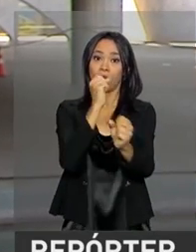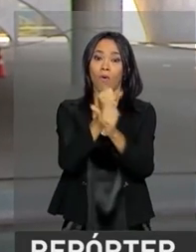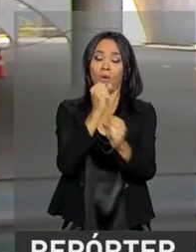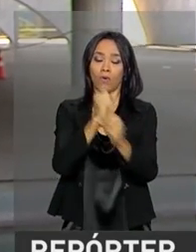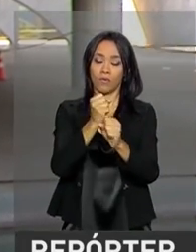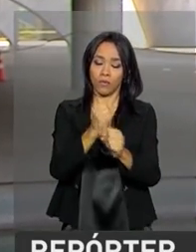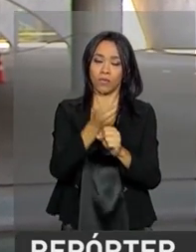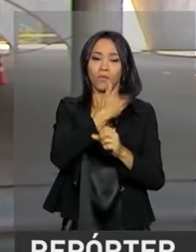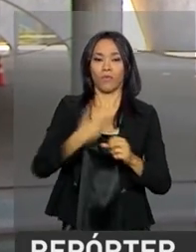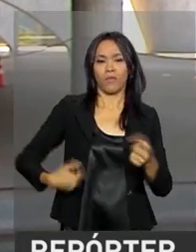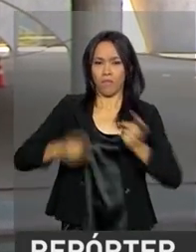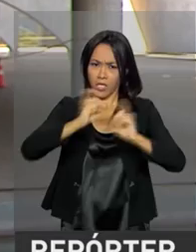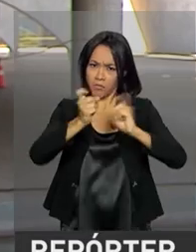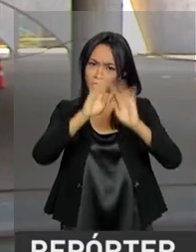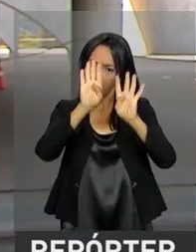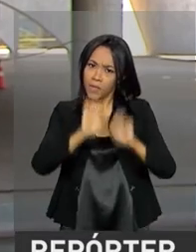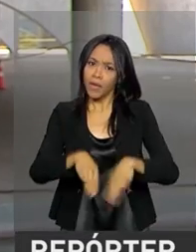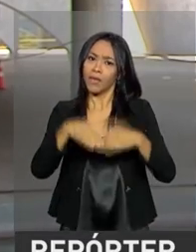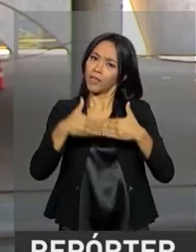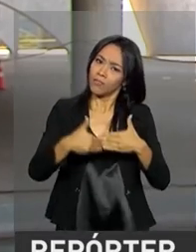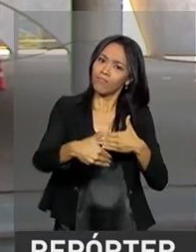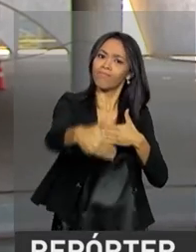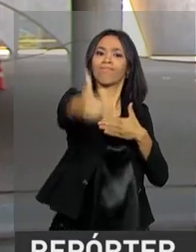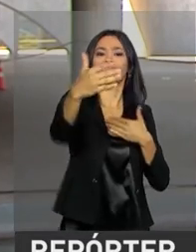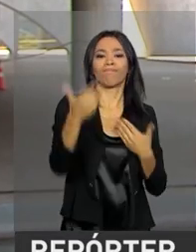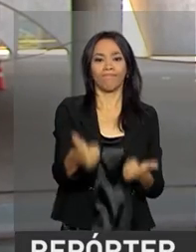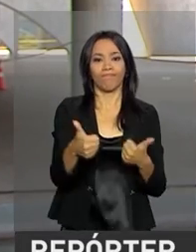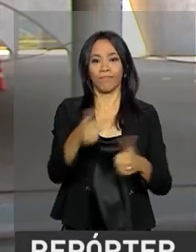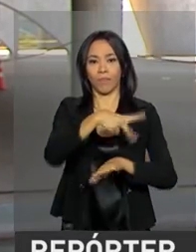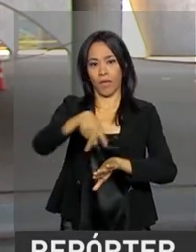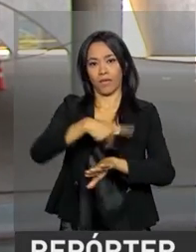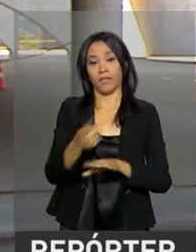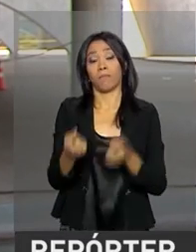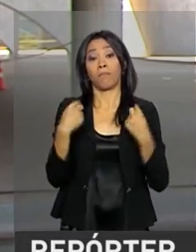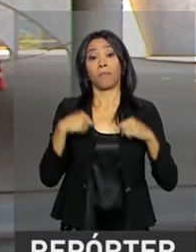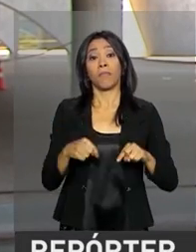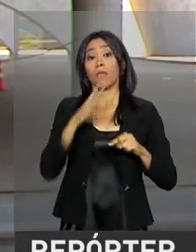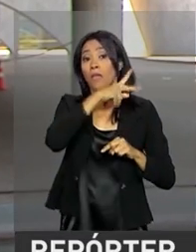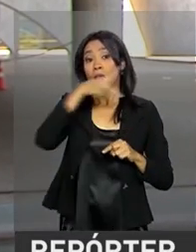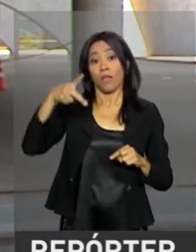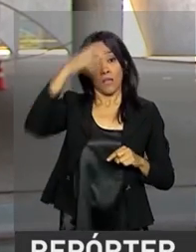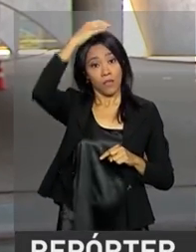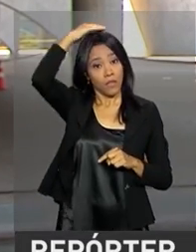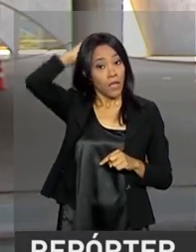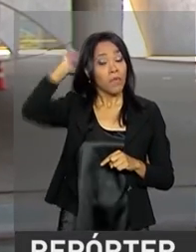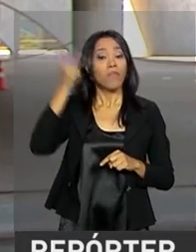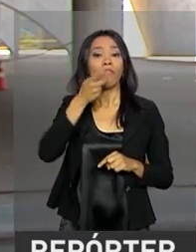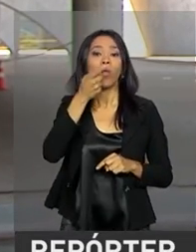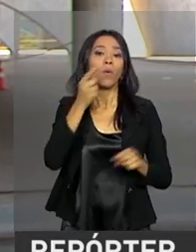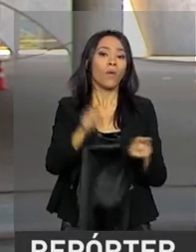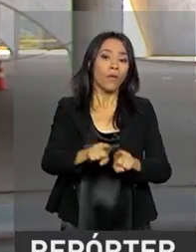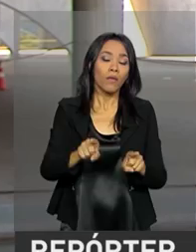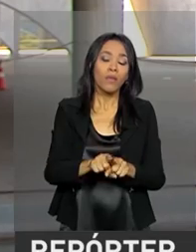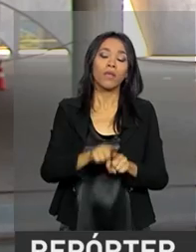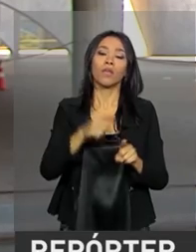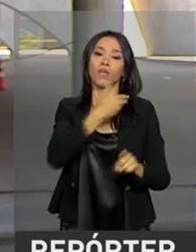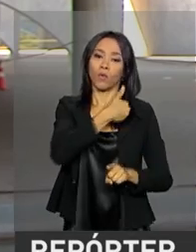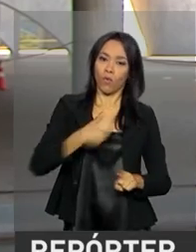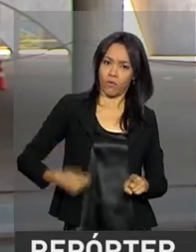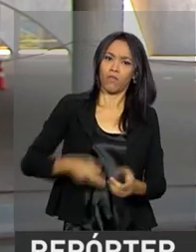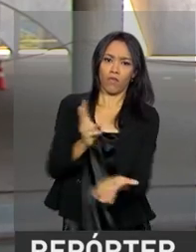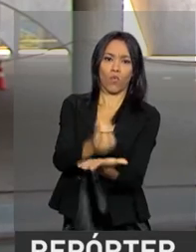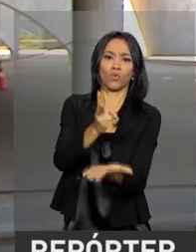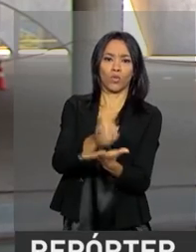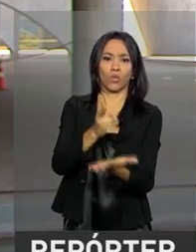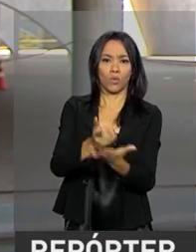consenso sólido sobre o rumo a seguir no país. Temer ainda ressaltou que o governo preservará os investimentos